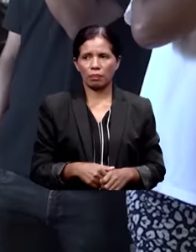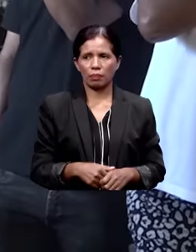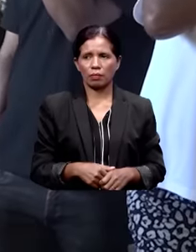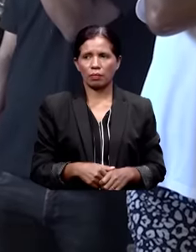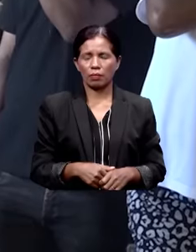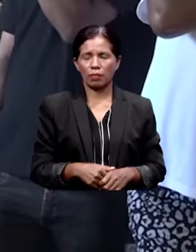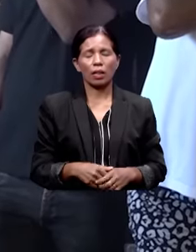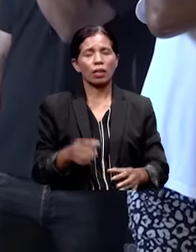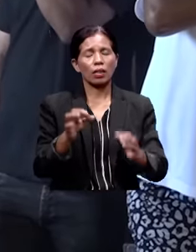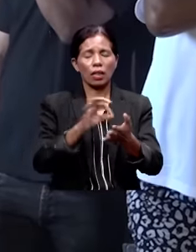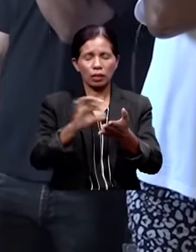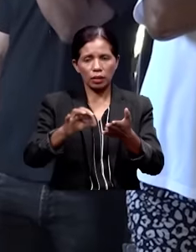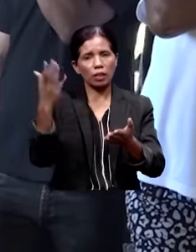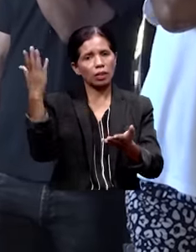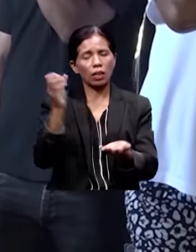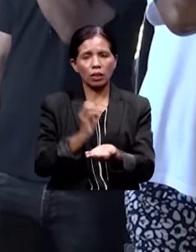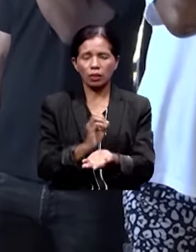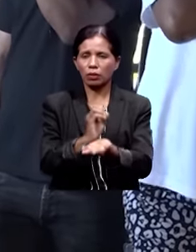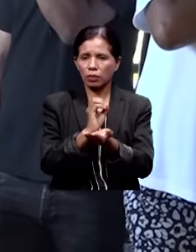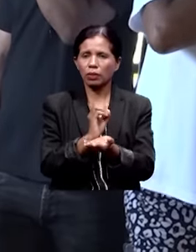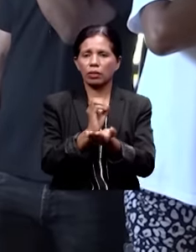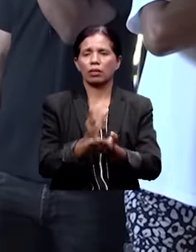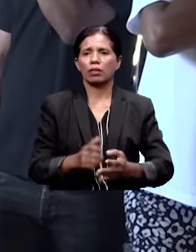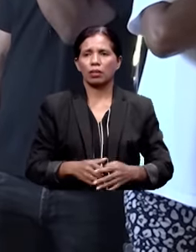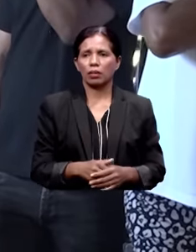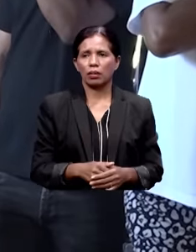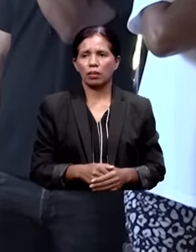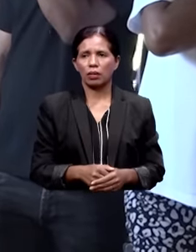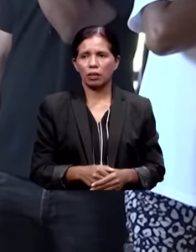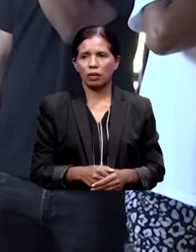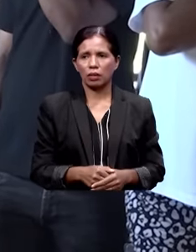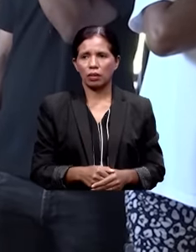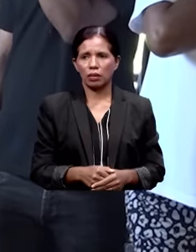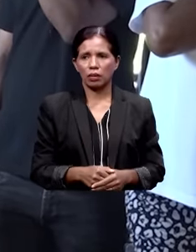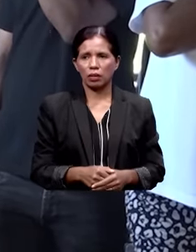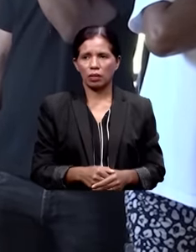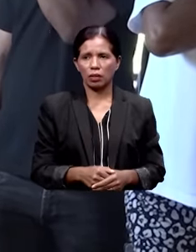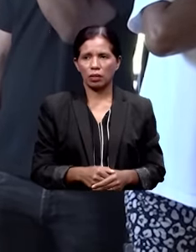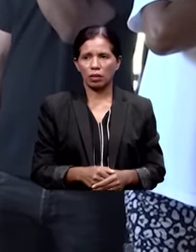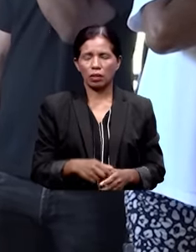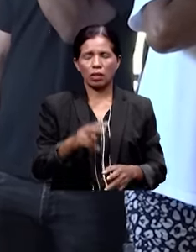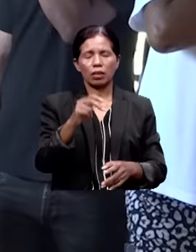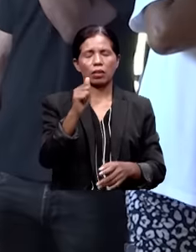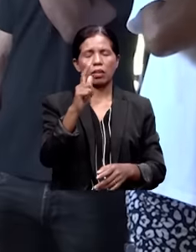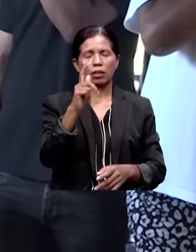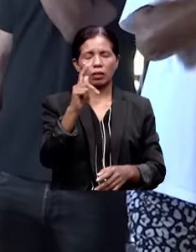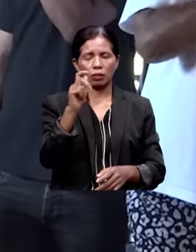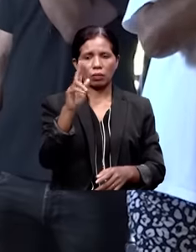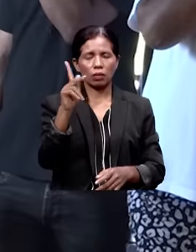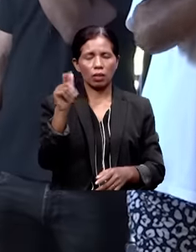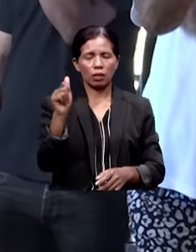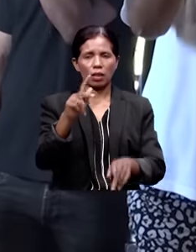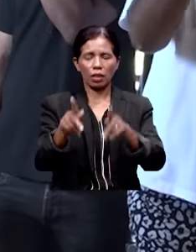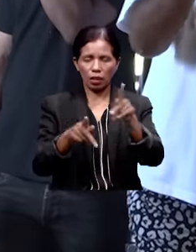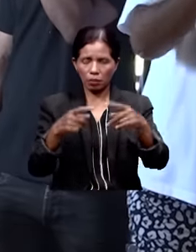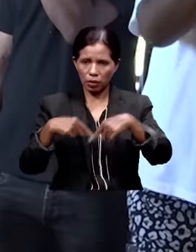Kalau bahasa ini yo ikut si. Di kalau nih meminta lebih ikut. Nak tuka nih ema seba. Ia bila nak tuka